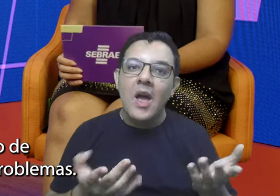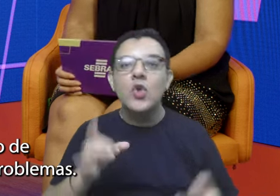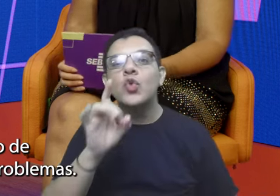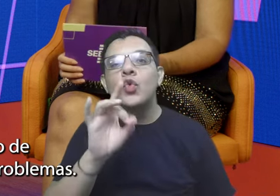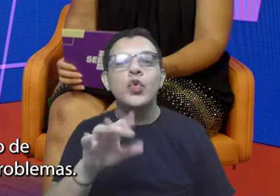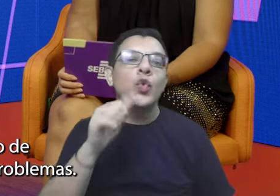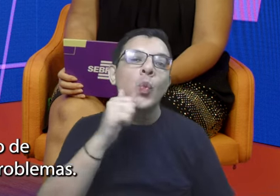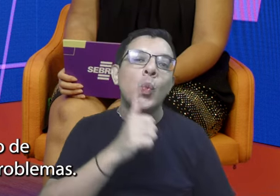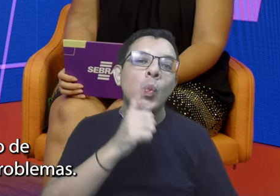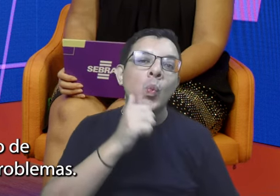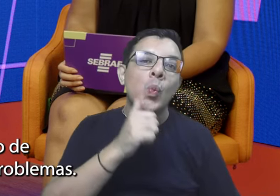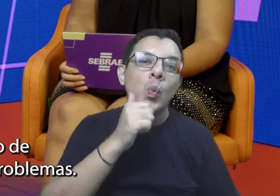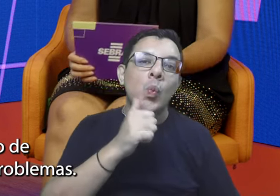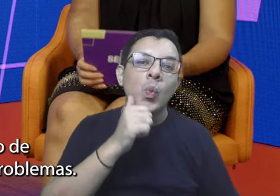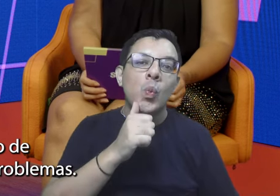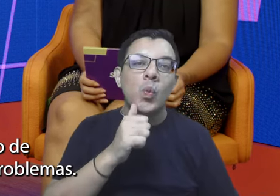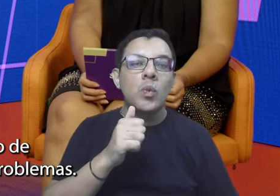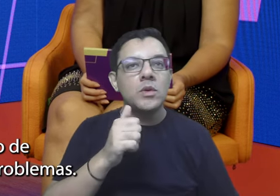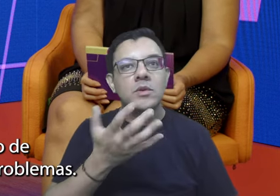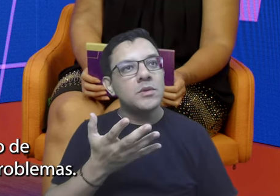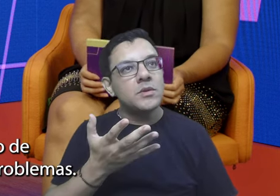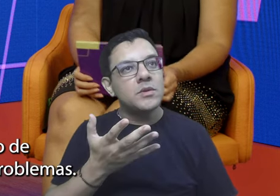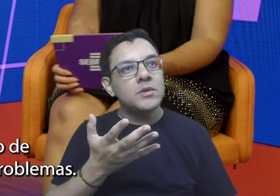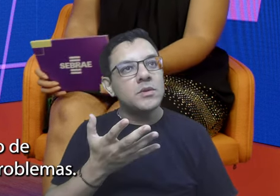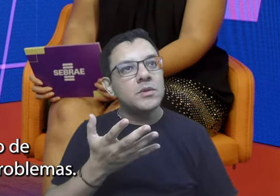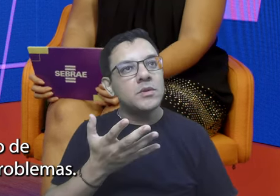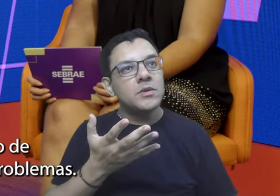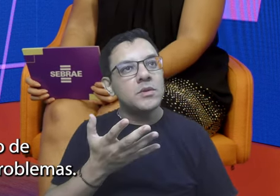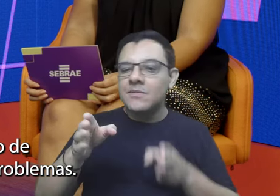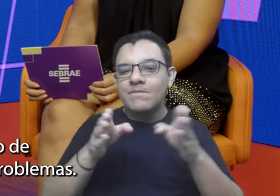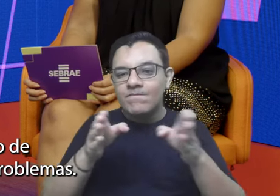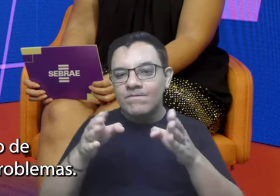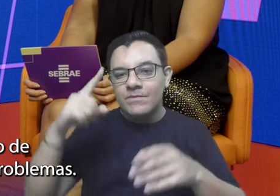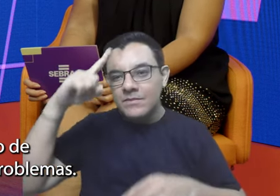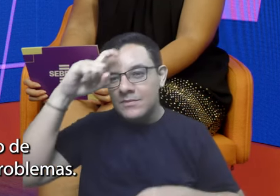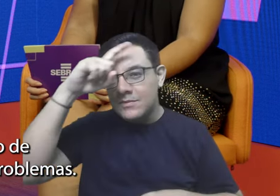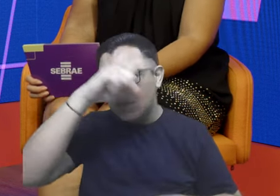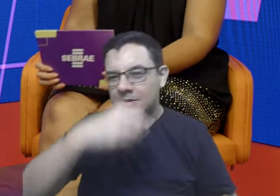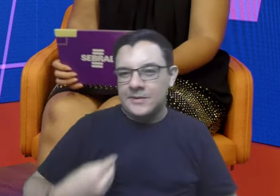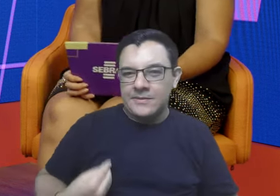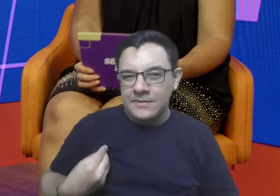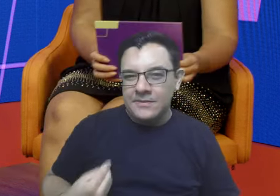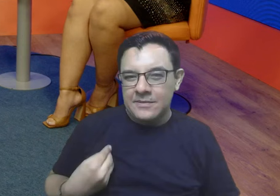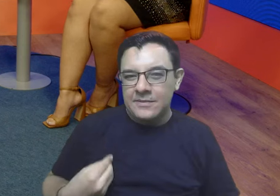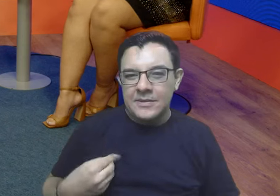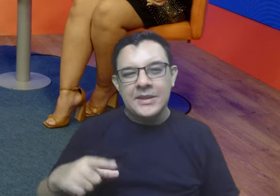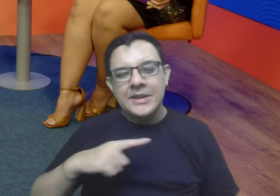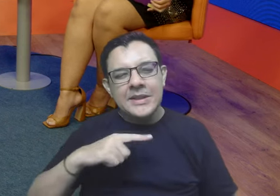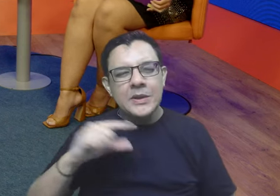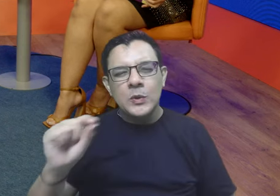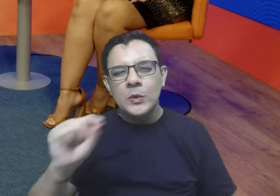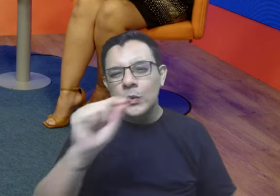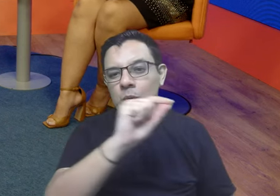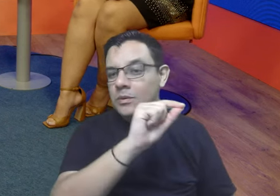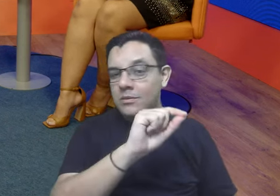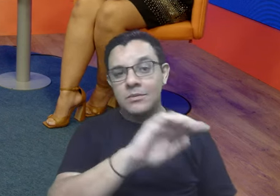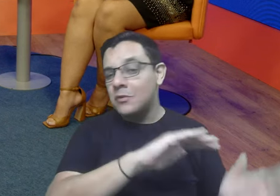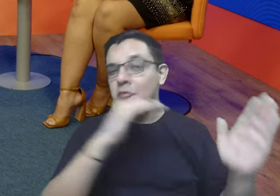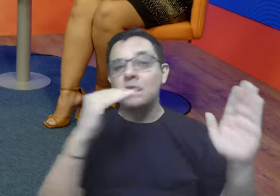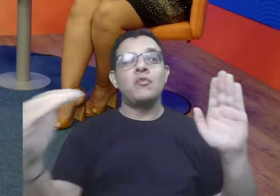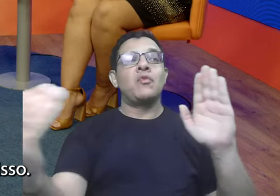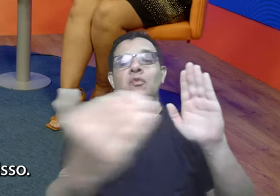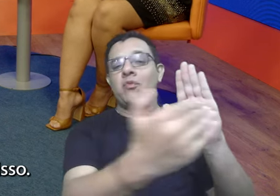não são só mulheres em situação de vulnerabilidade que passam por problemas né mulheres privilegiadas